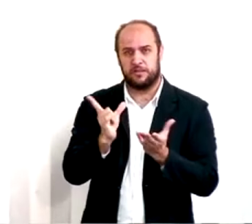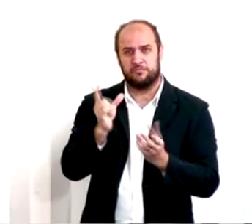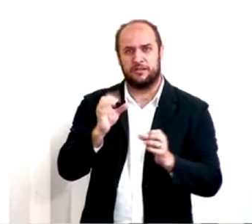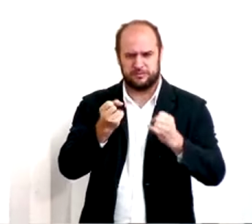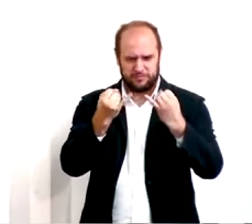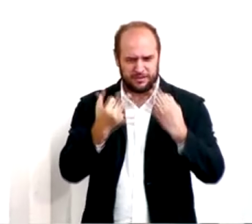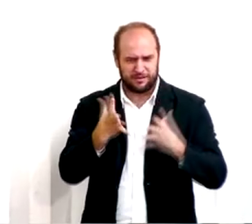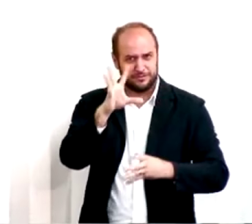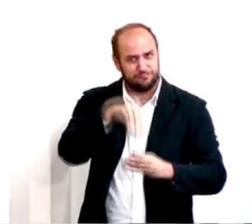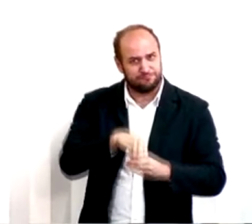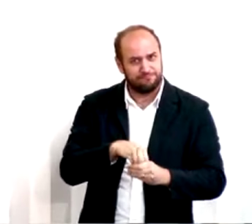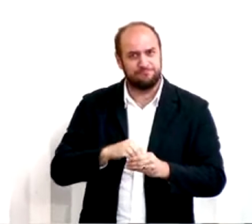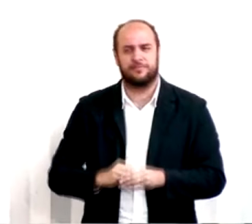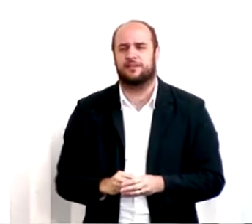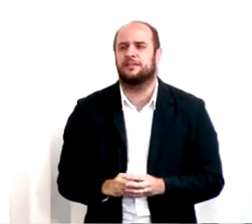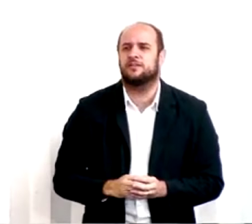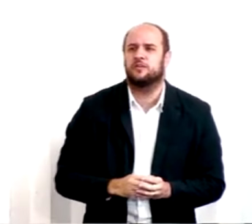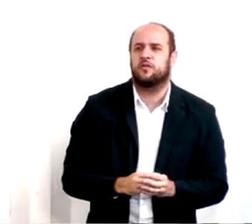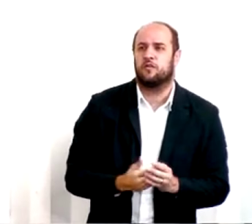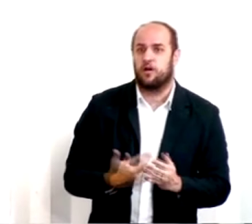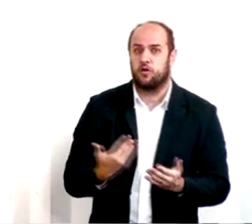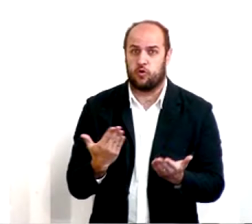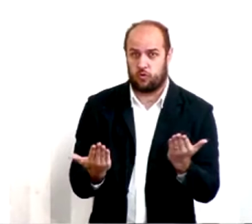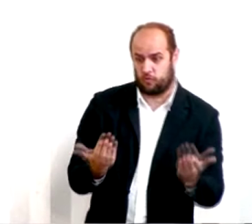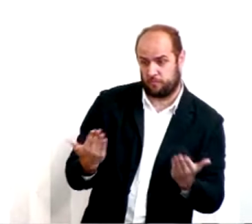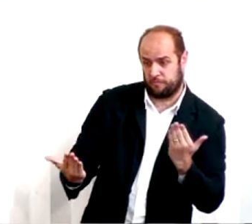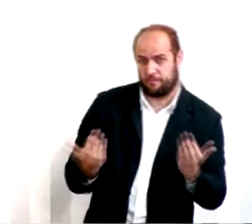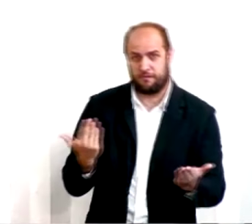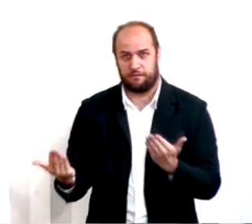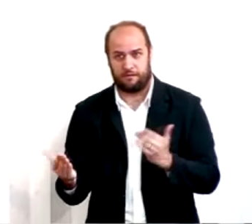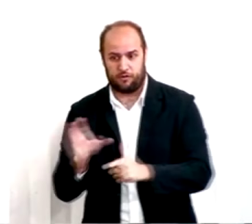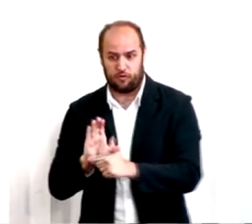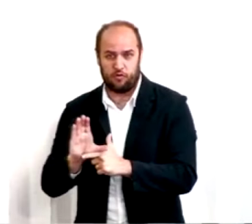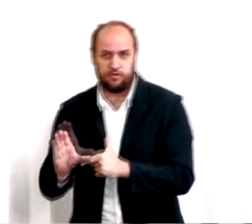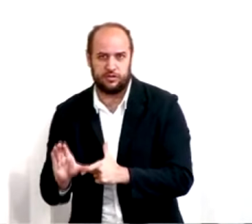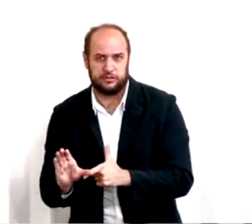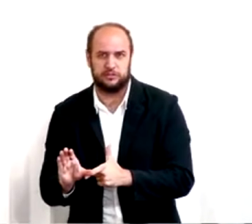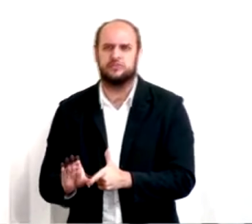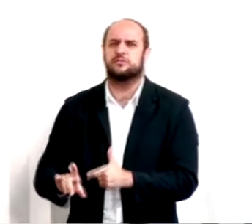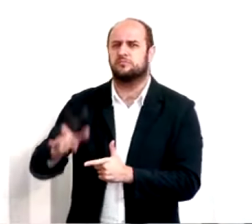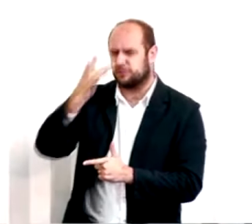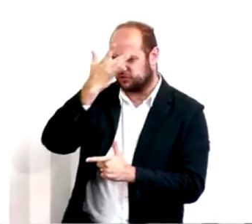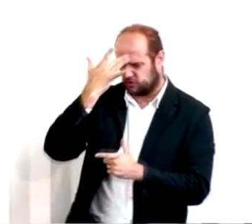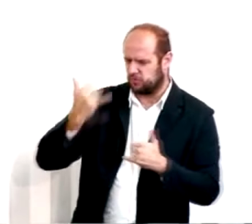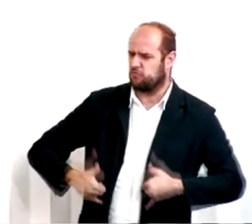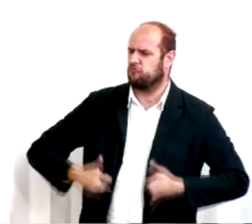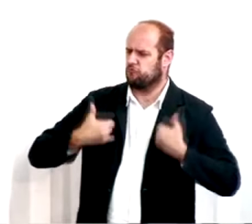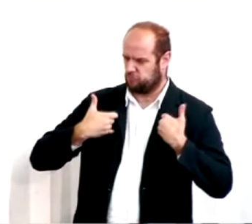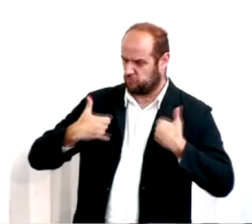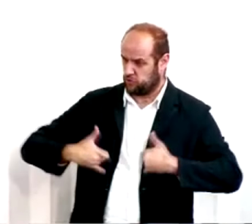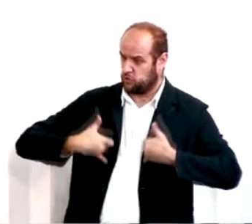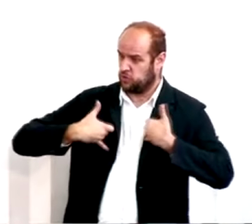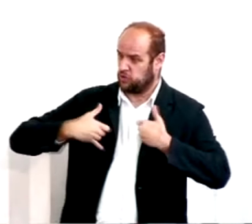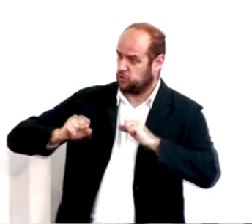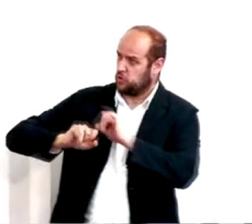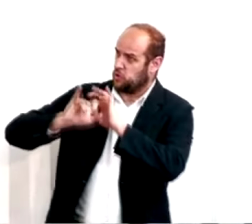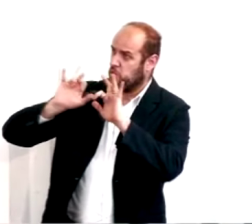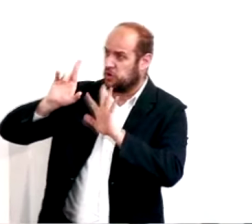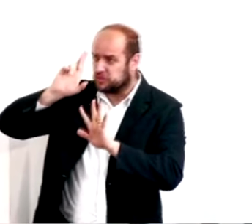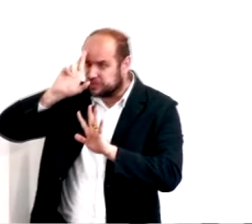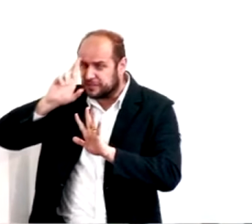fica assim mesmo você olha para o texto de primeira Coríntios e está escrito aquele que se Gloria glorie-se no Senhor